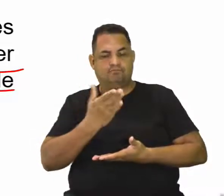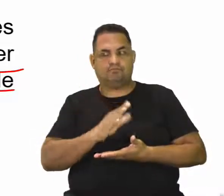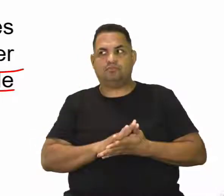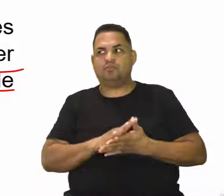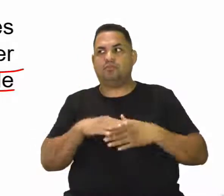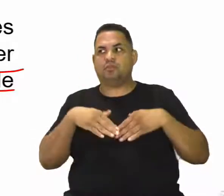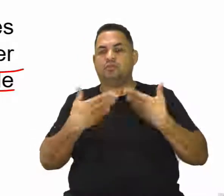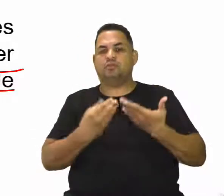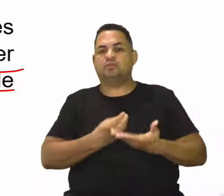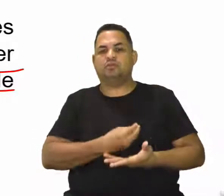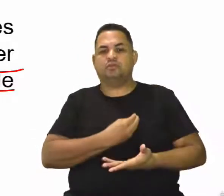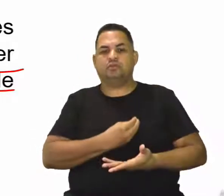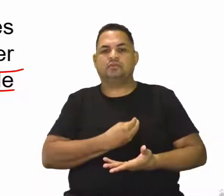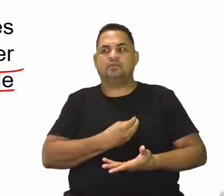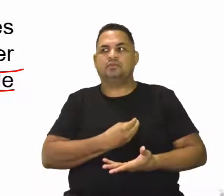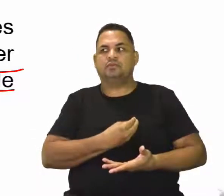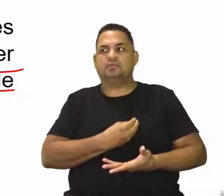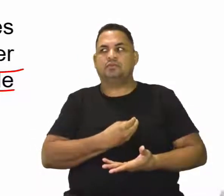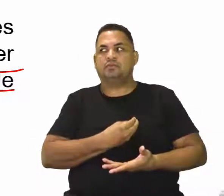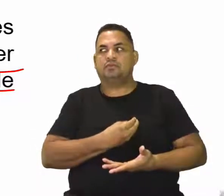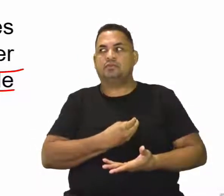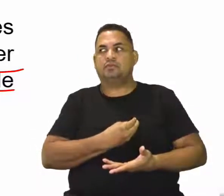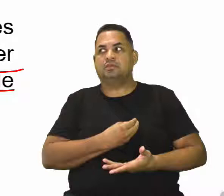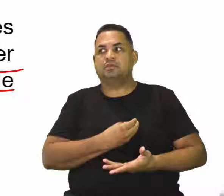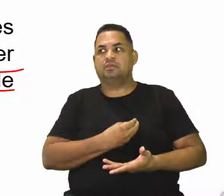Ao sobreviver do lixo,